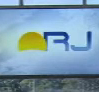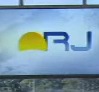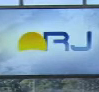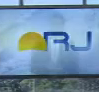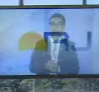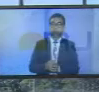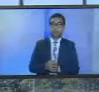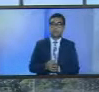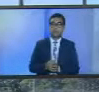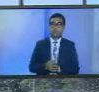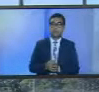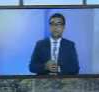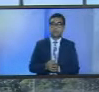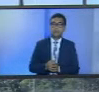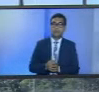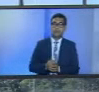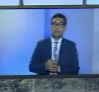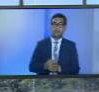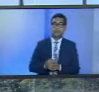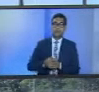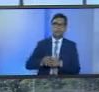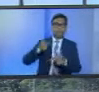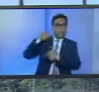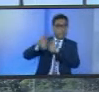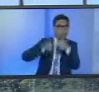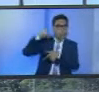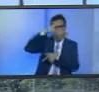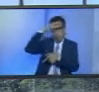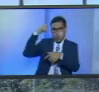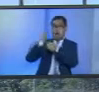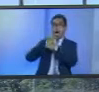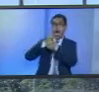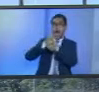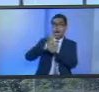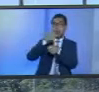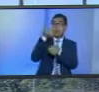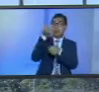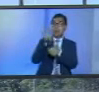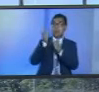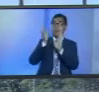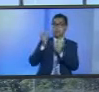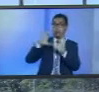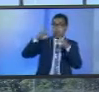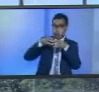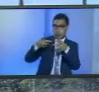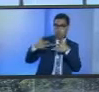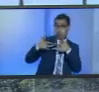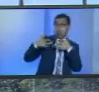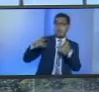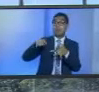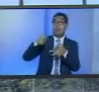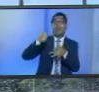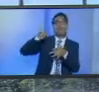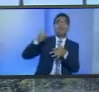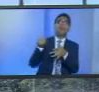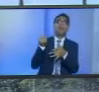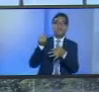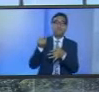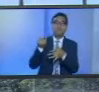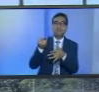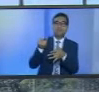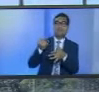aqui no telão, porque a tradução foi um trabalho de 16 anos, feito por voluntários Testemunhas de Jeová. E quem acompanhou